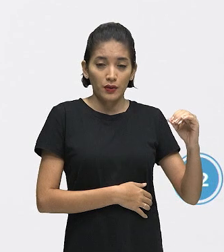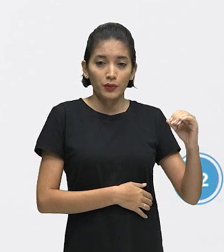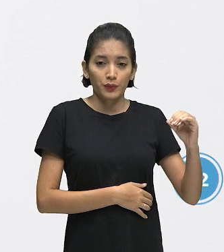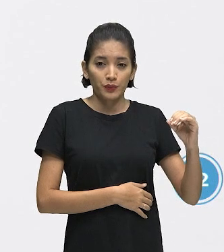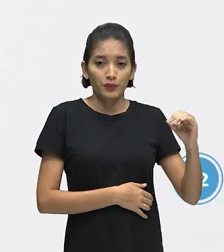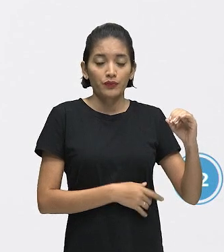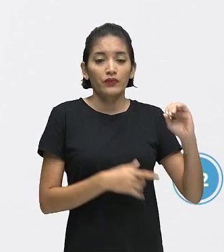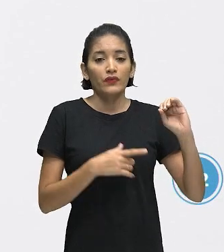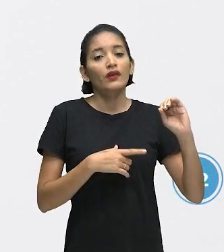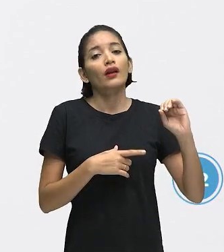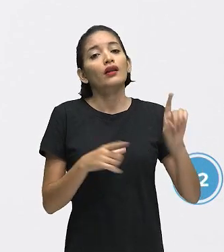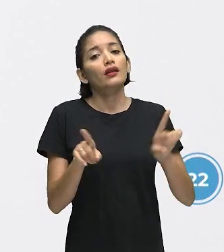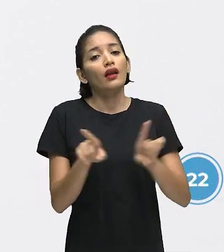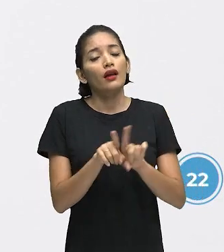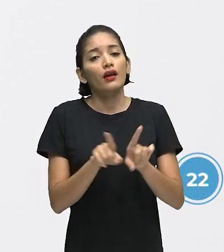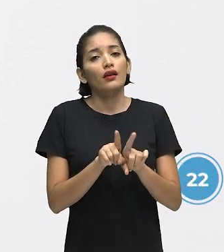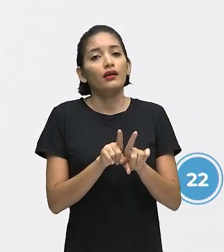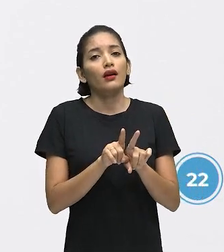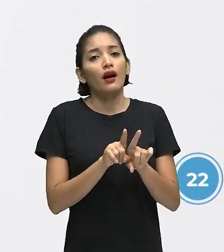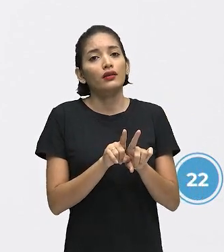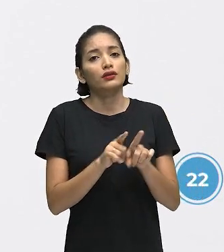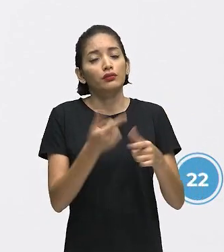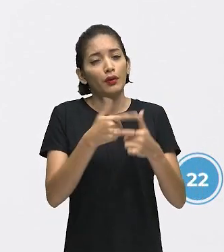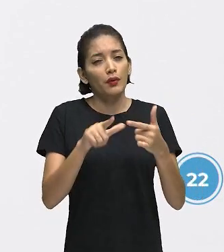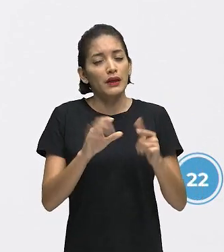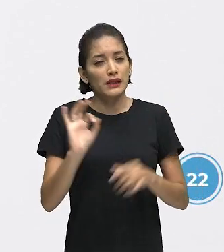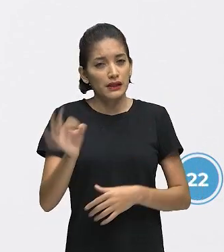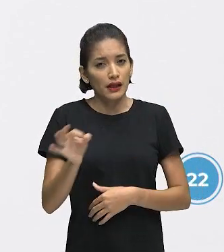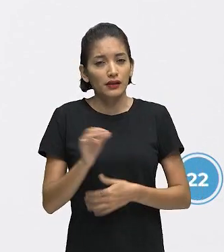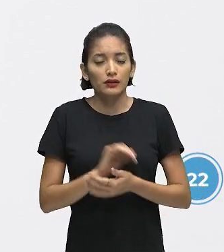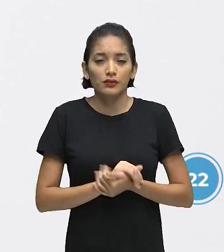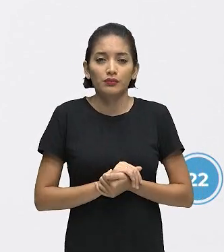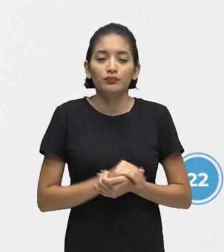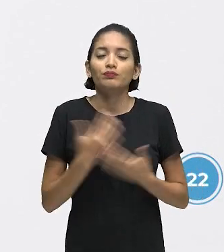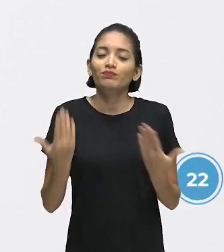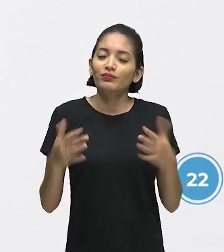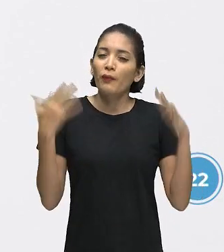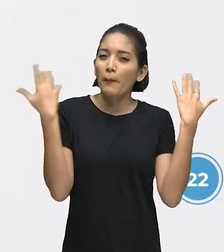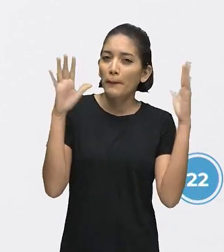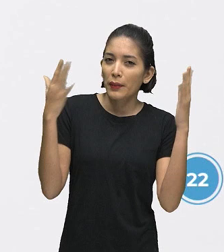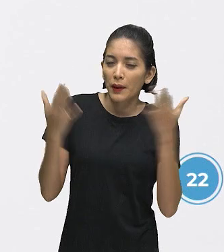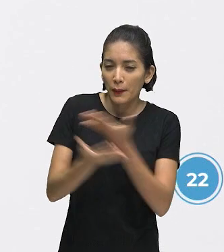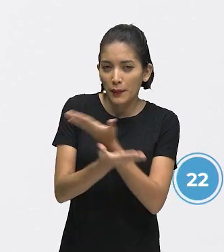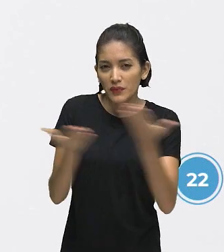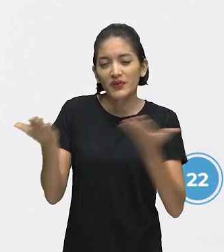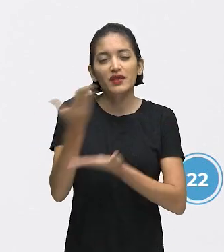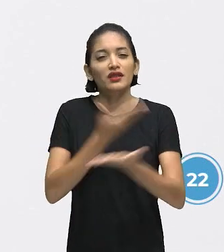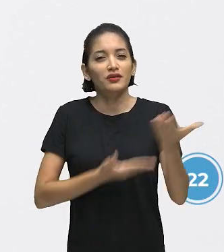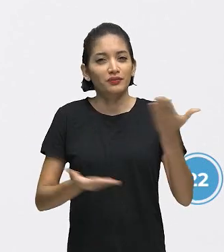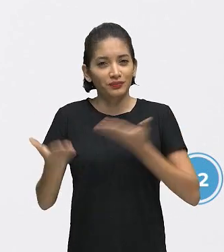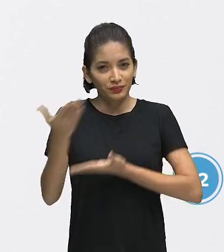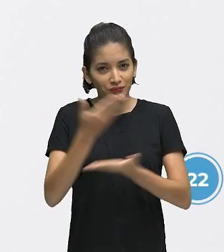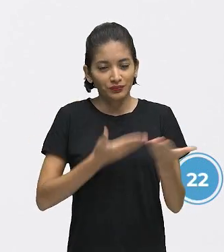as divisões exatas. Muito bem, então parabéns aí a todos que participaram.